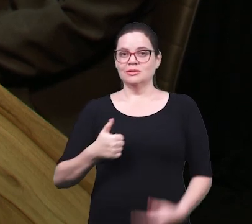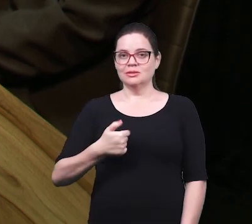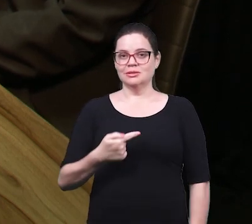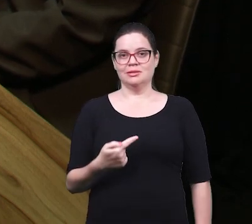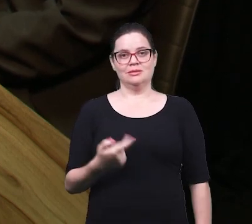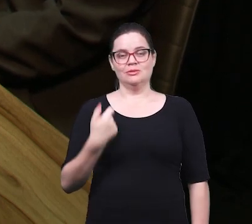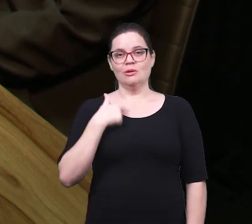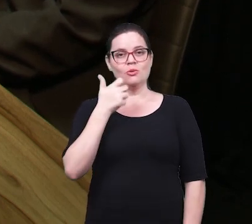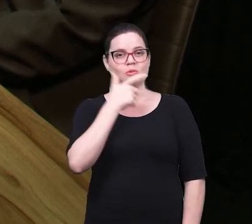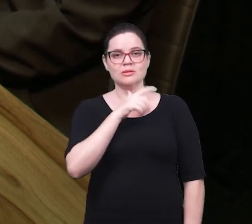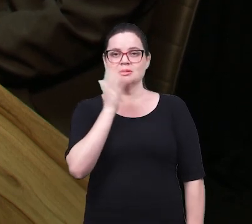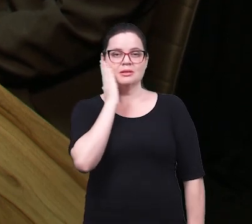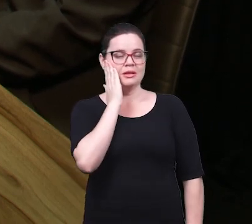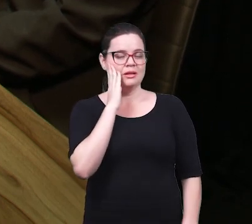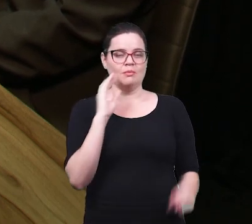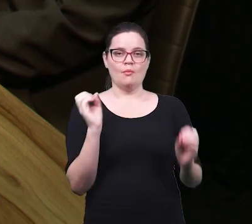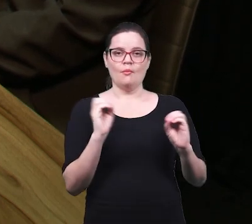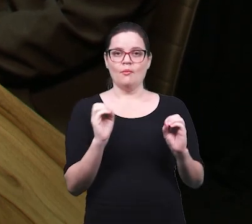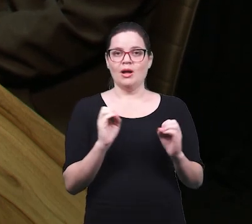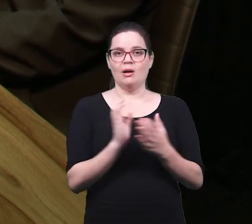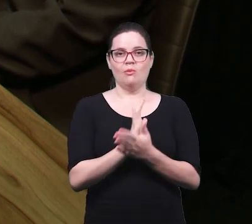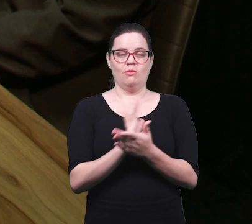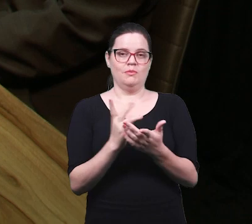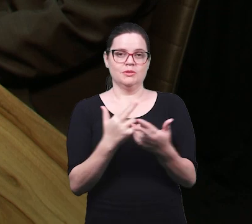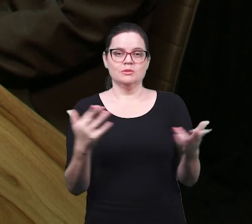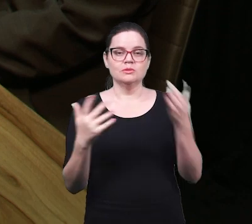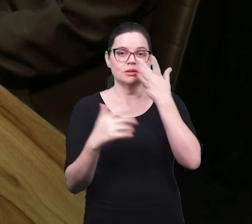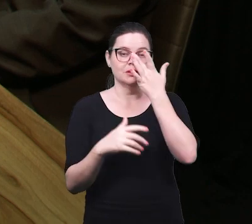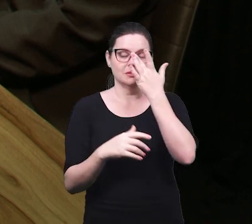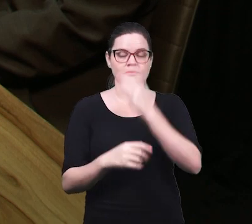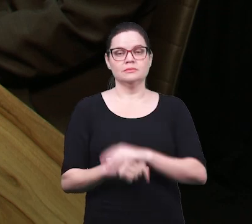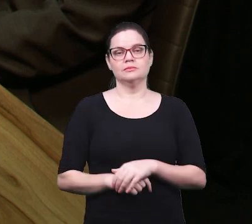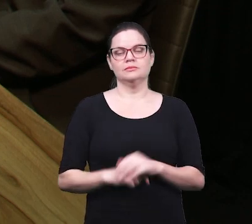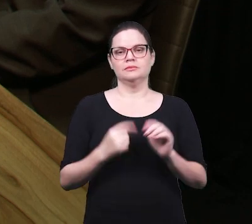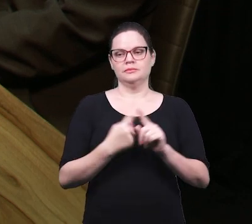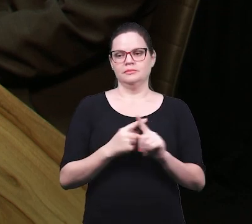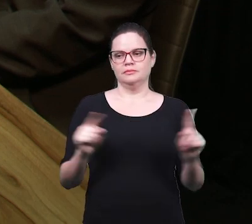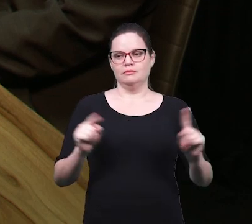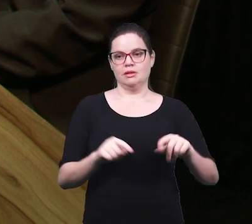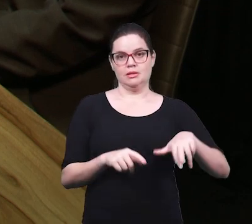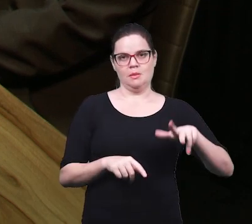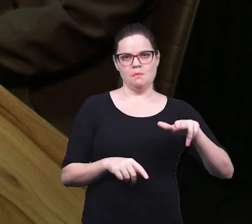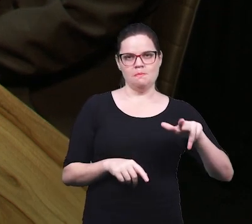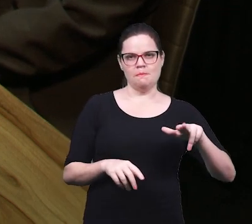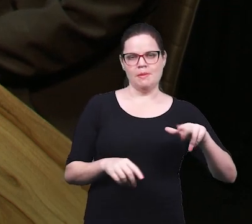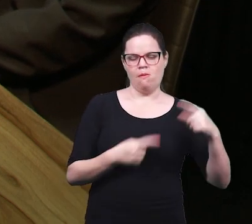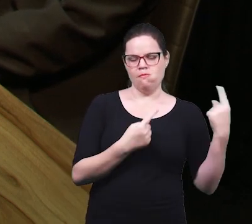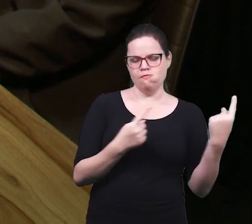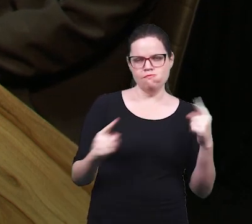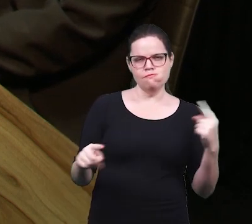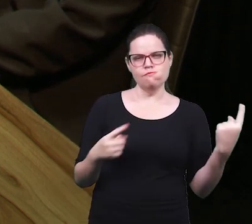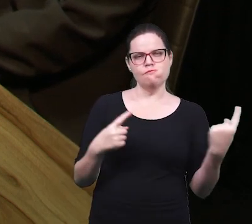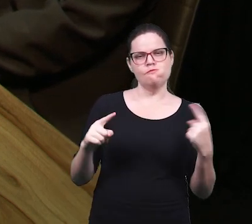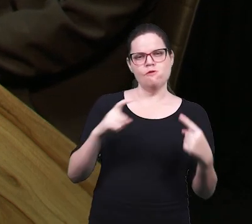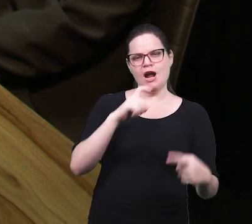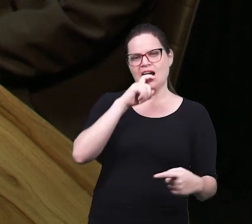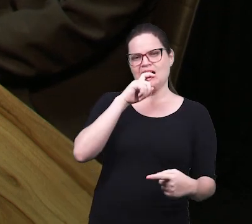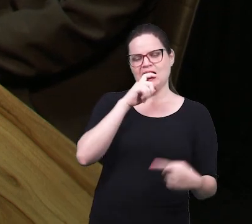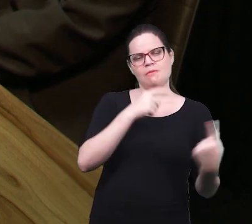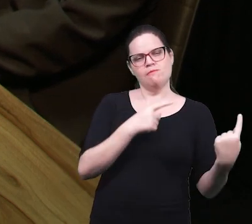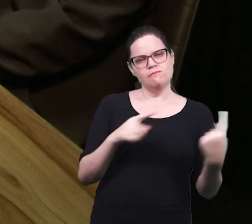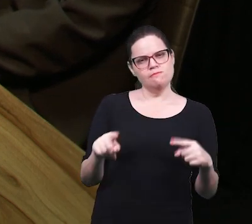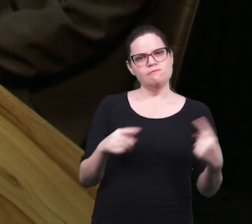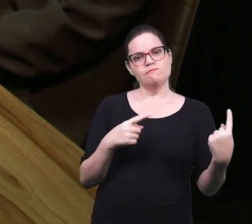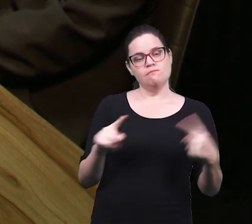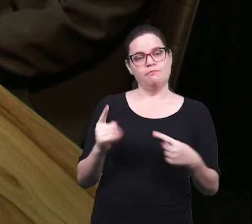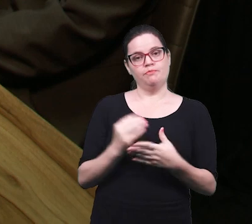um jovem, ainda não entendia certas coisas, mas agora ele começa a ser invejado, ele